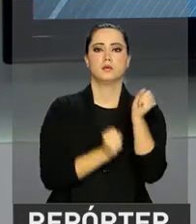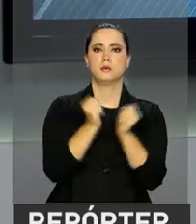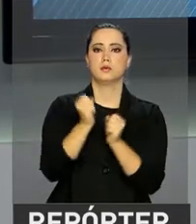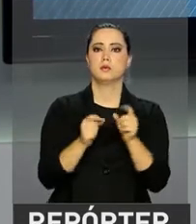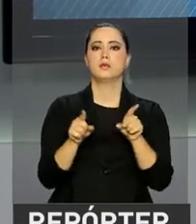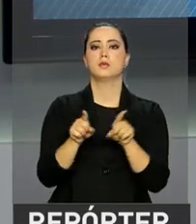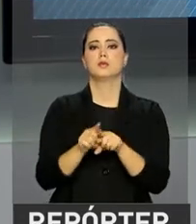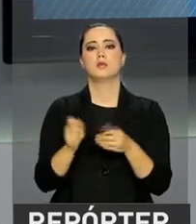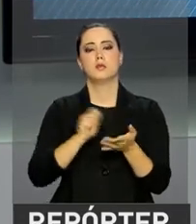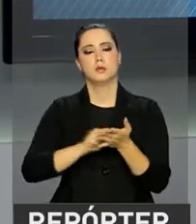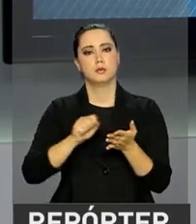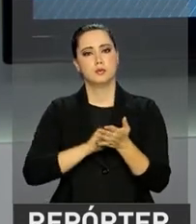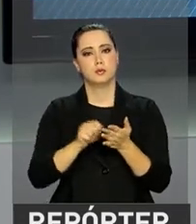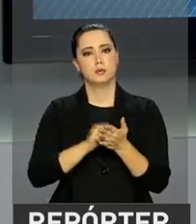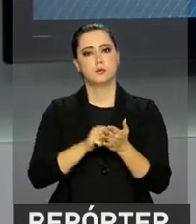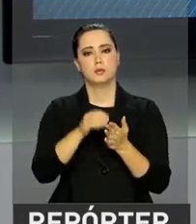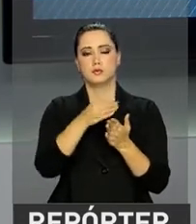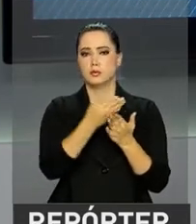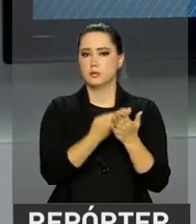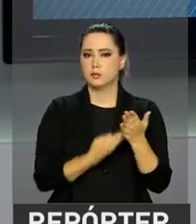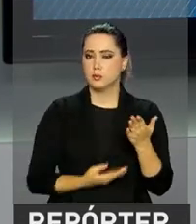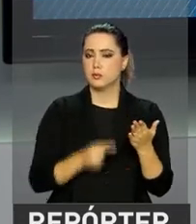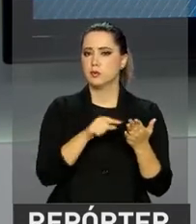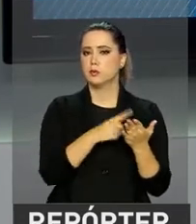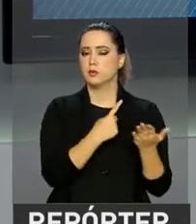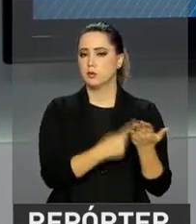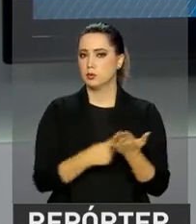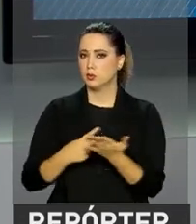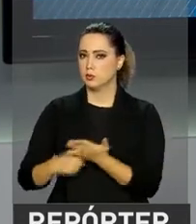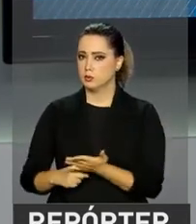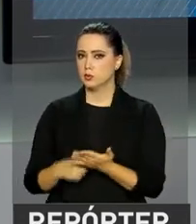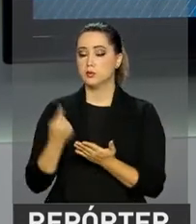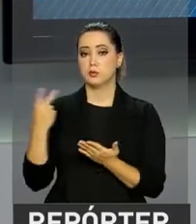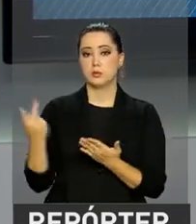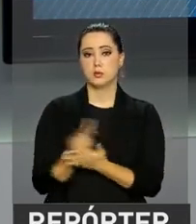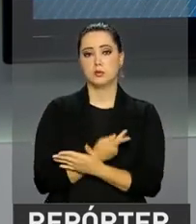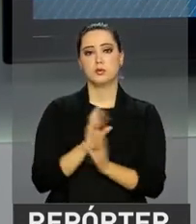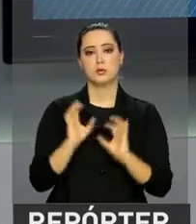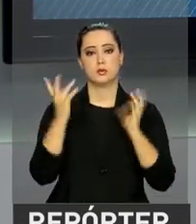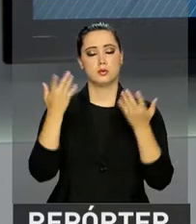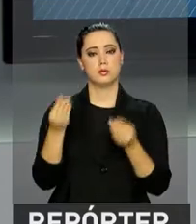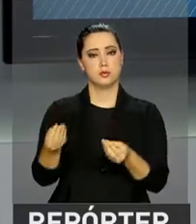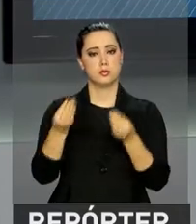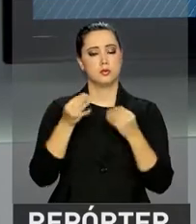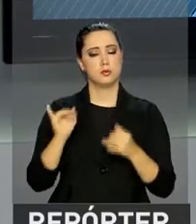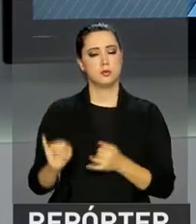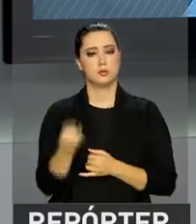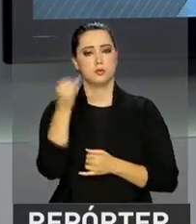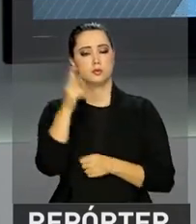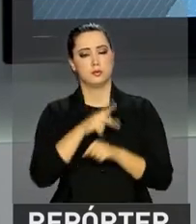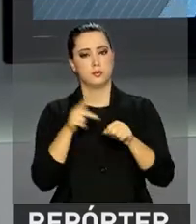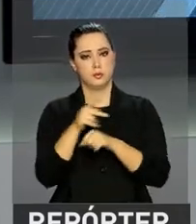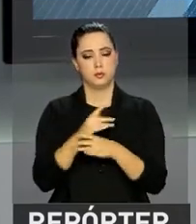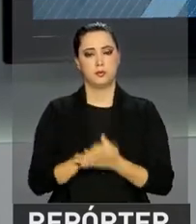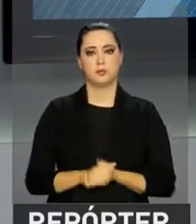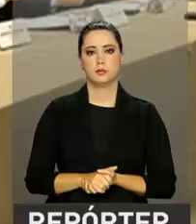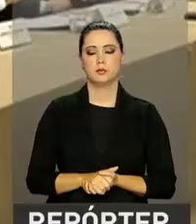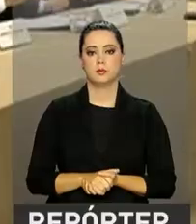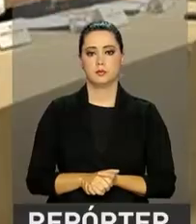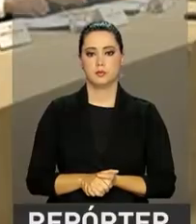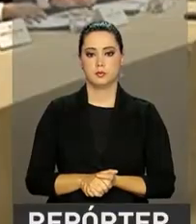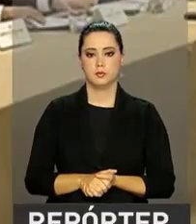marcos pereira assinou protocolo de intenções para a realização do evento que trará muitas oportunidades para o país